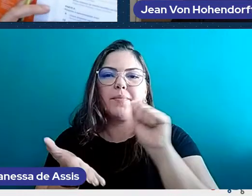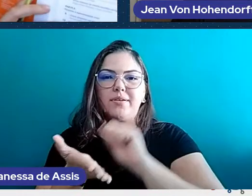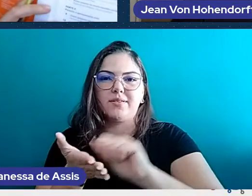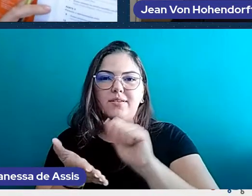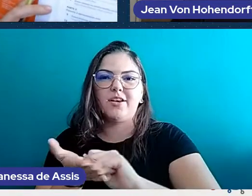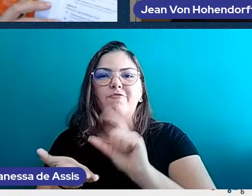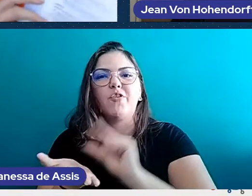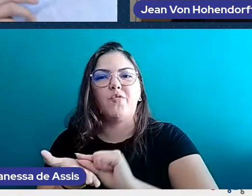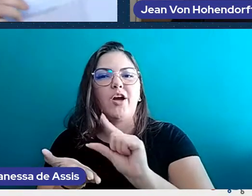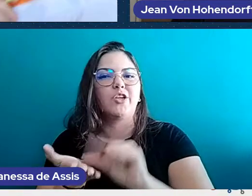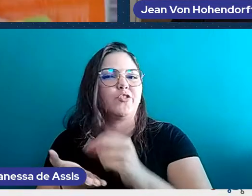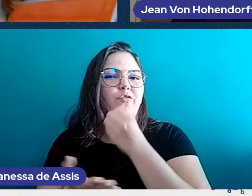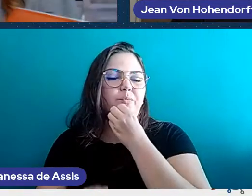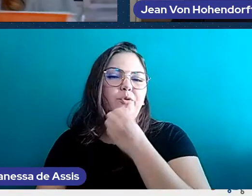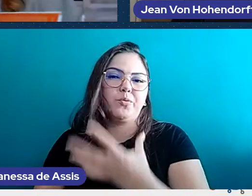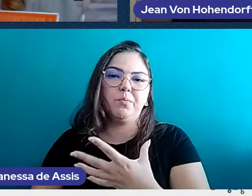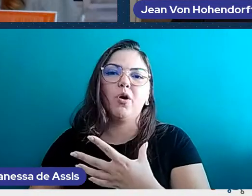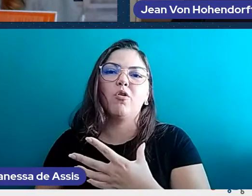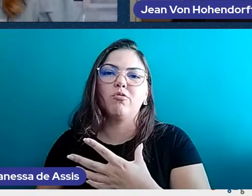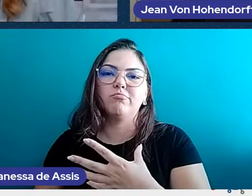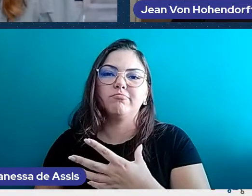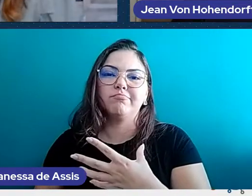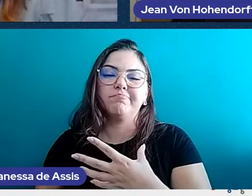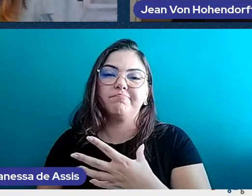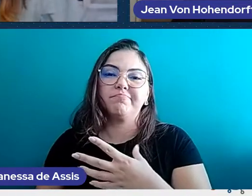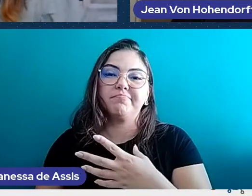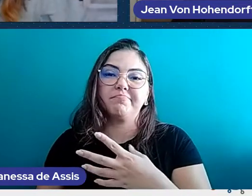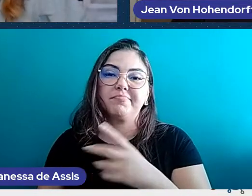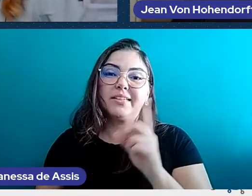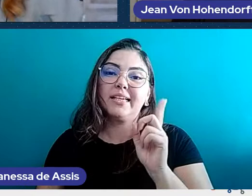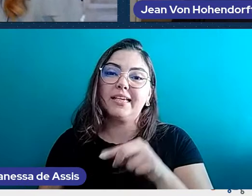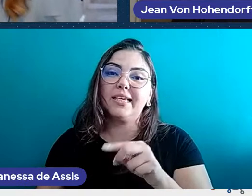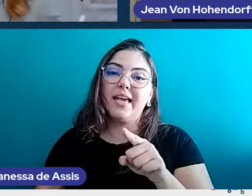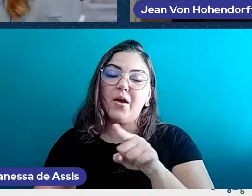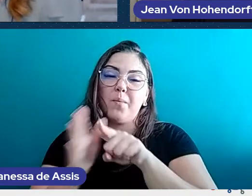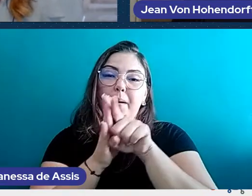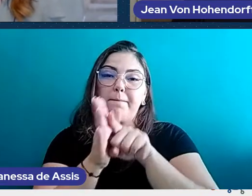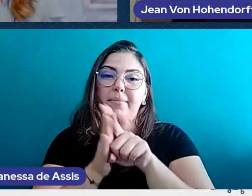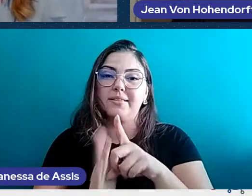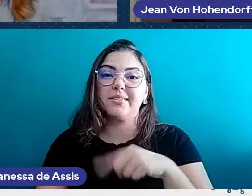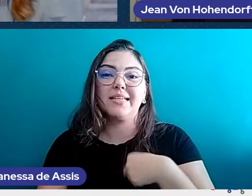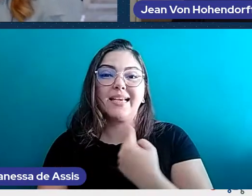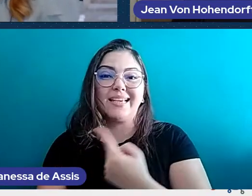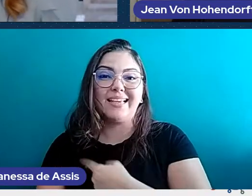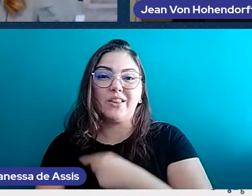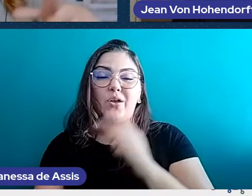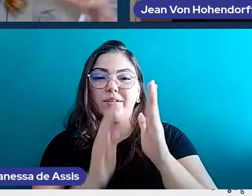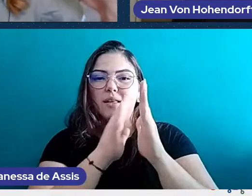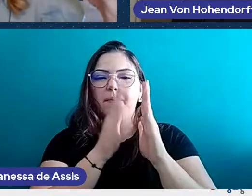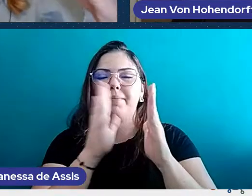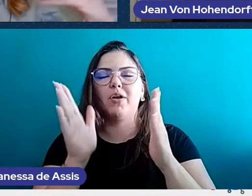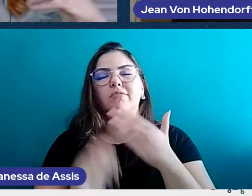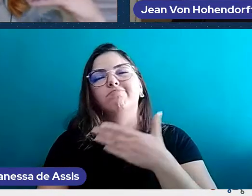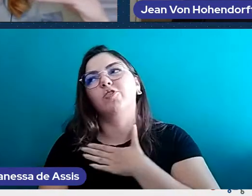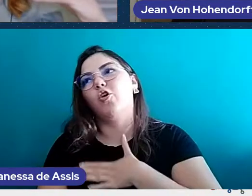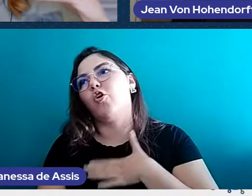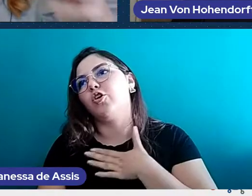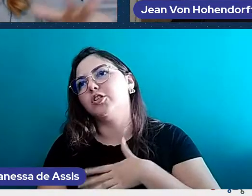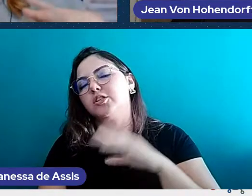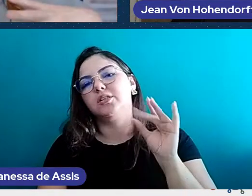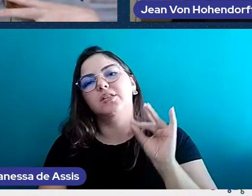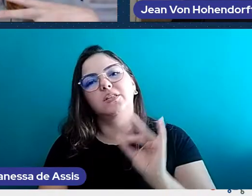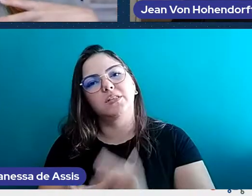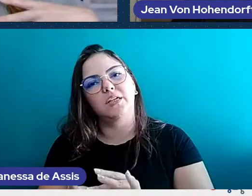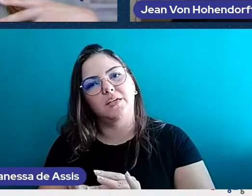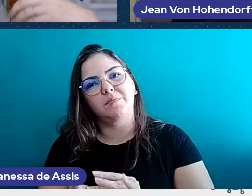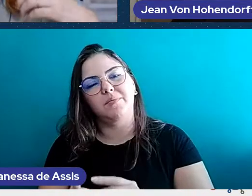literatura, certo? Que é uma pesquisa que nós, bibliotecários, particularmente gostamos demais. Não sei se é porque tem muito a ver com